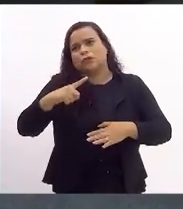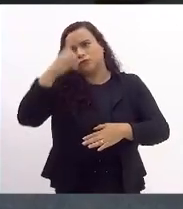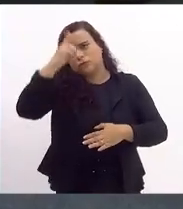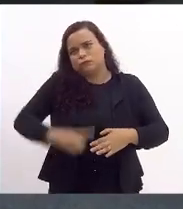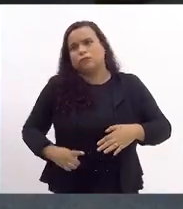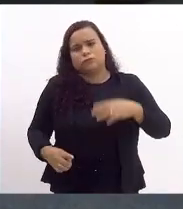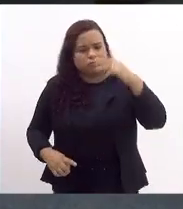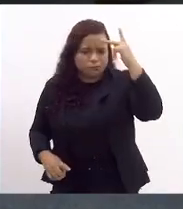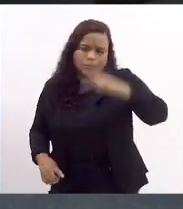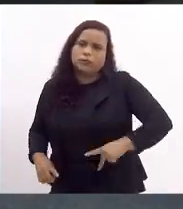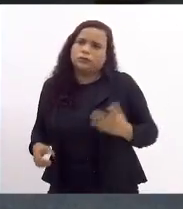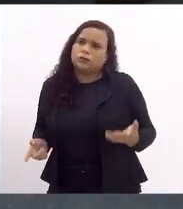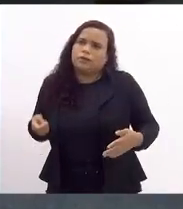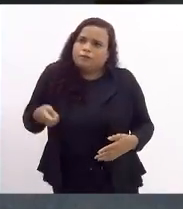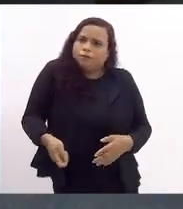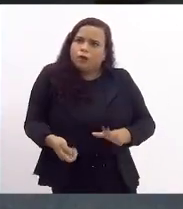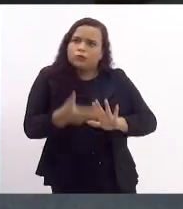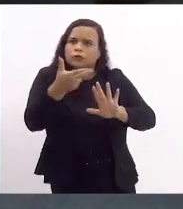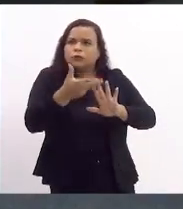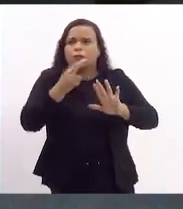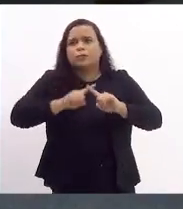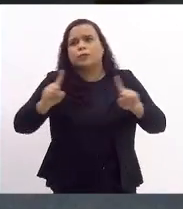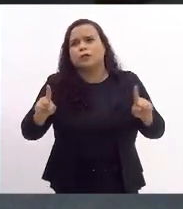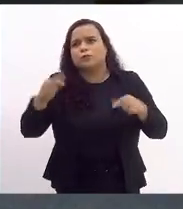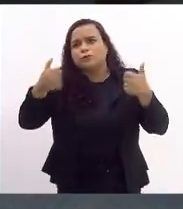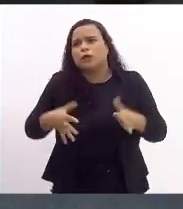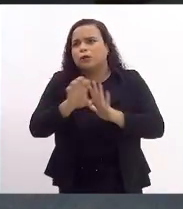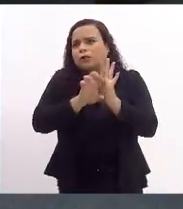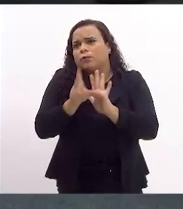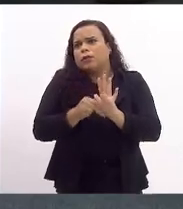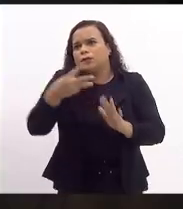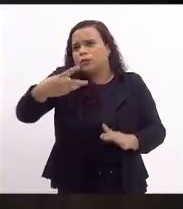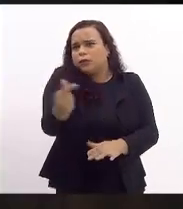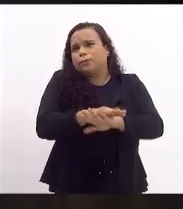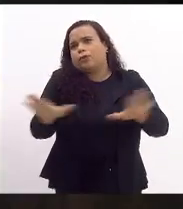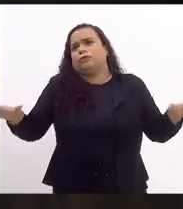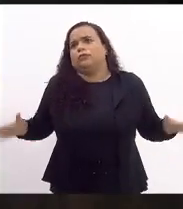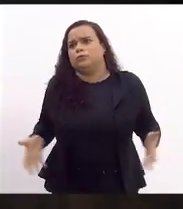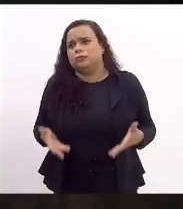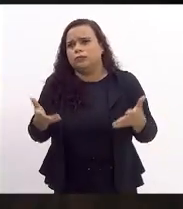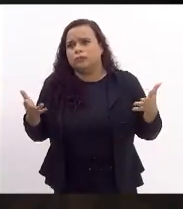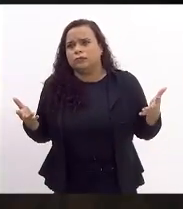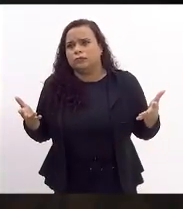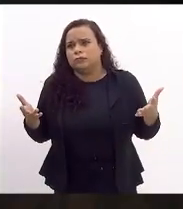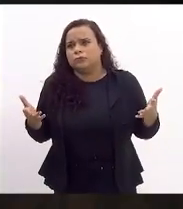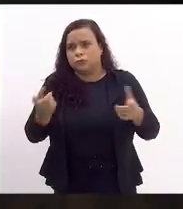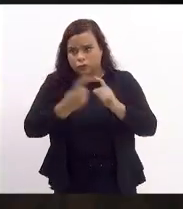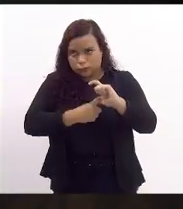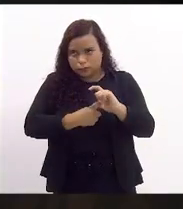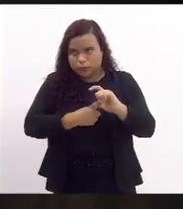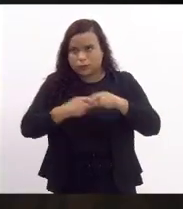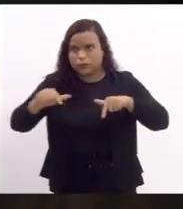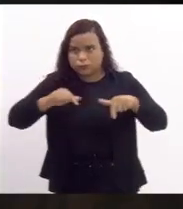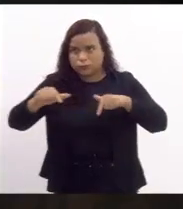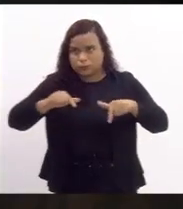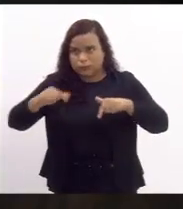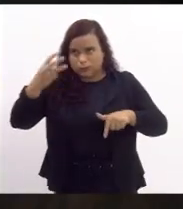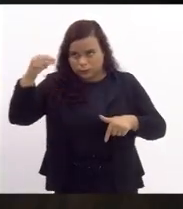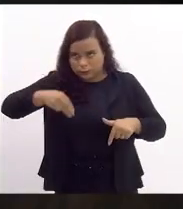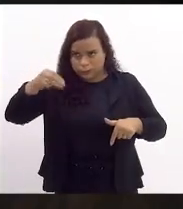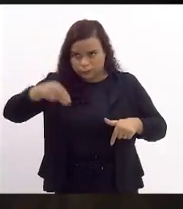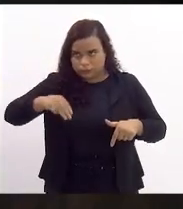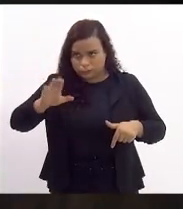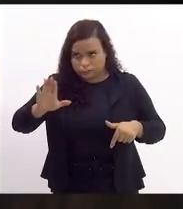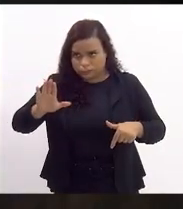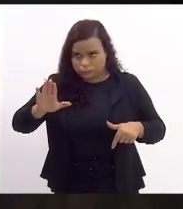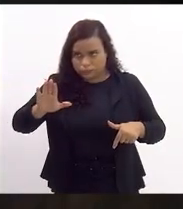o presidente usou a força regimental Apolo a emenda três heróis vai vai suspender os trabalhos o presidente da vai perder o